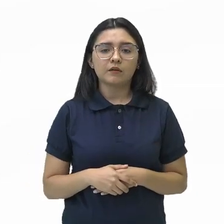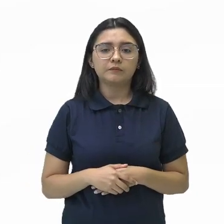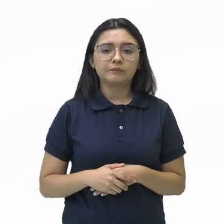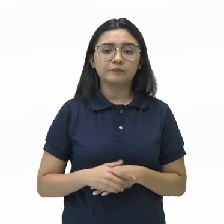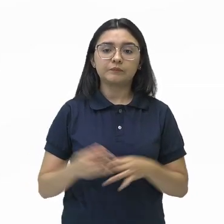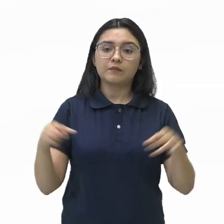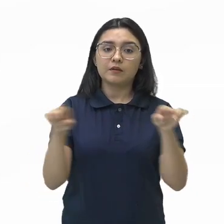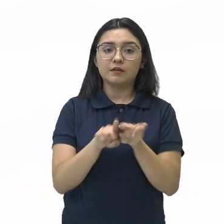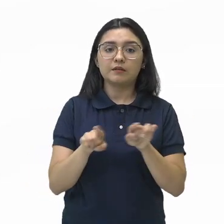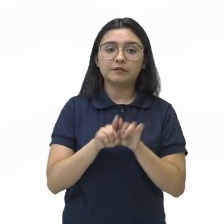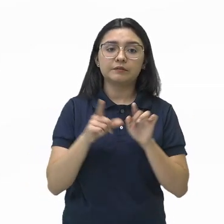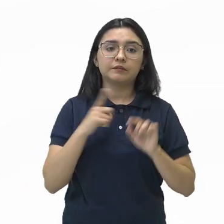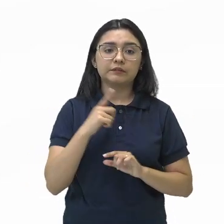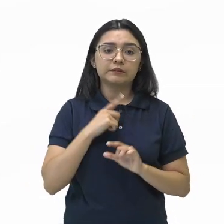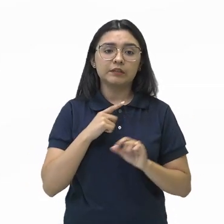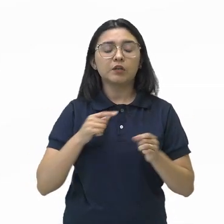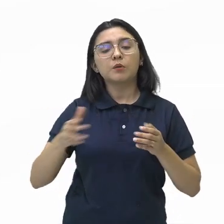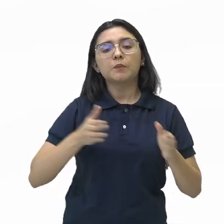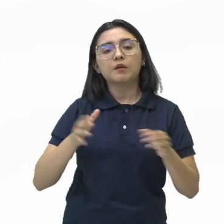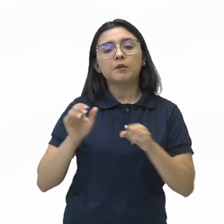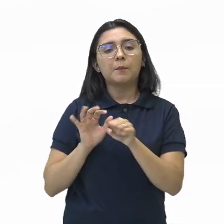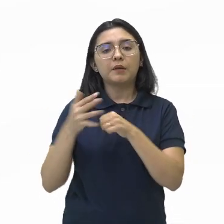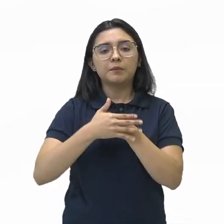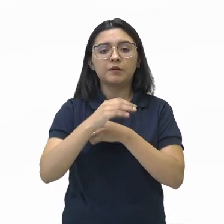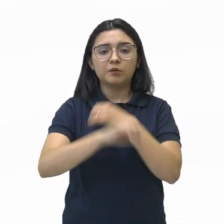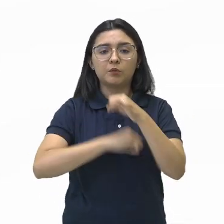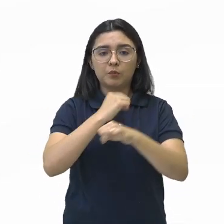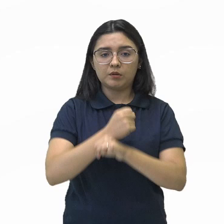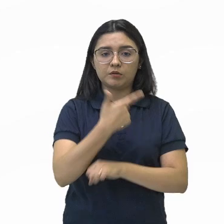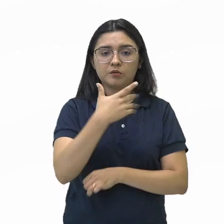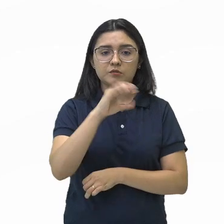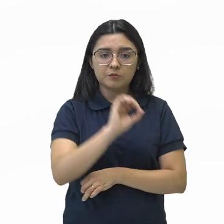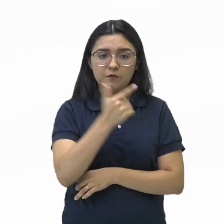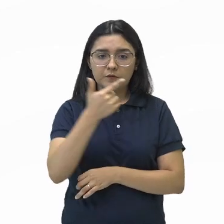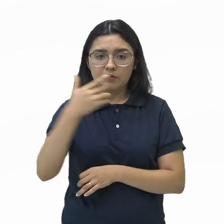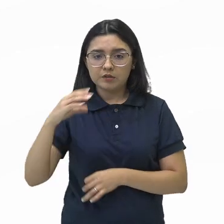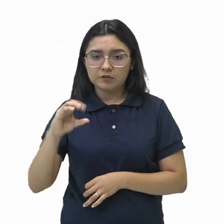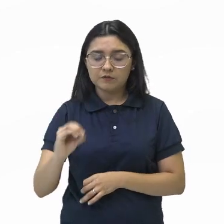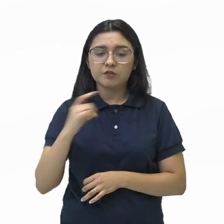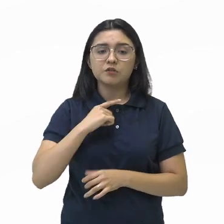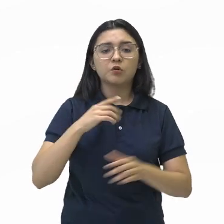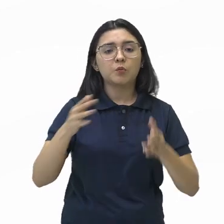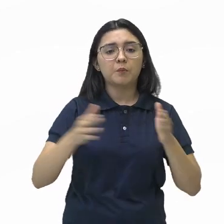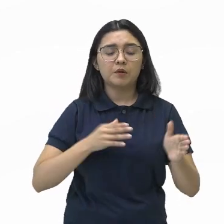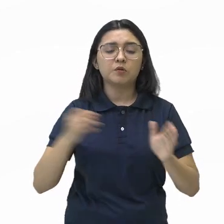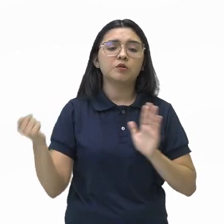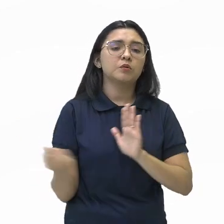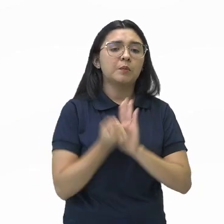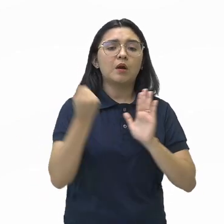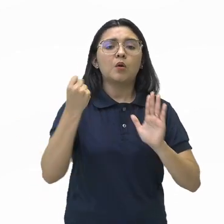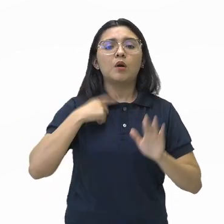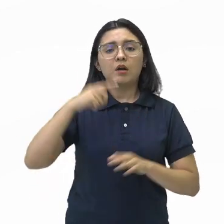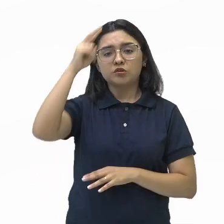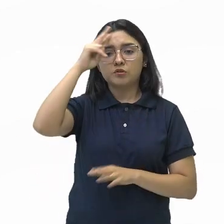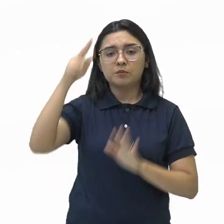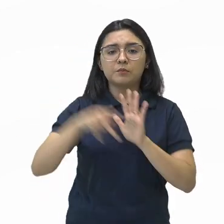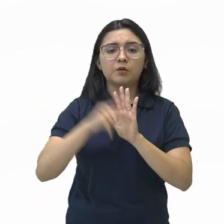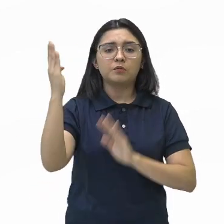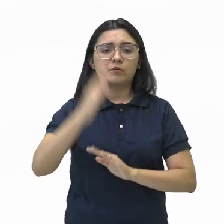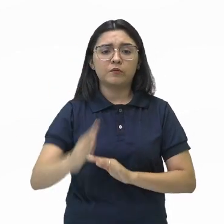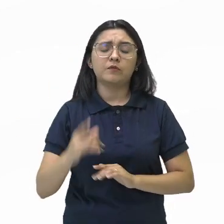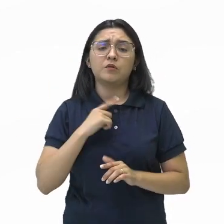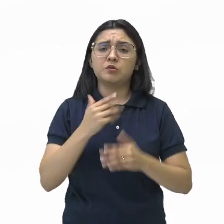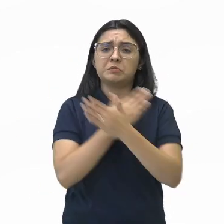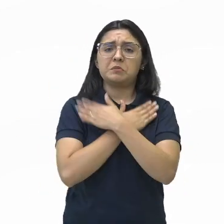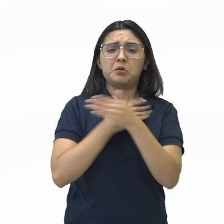gente tem aí a pandemia de 2020, pessoal, como um período da história do Brasil onde houve um aumento no desemprego,